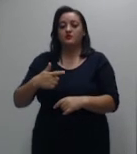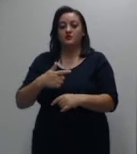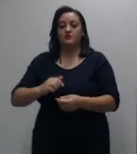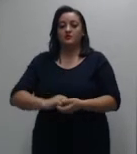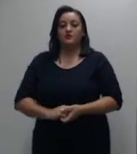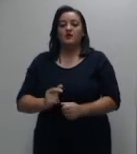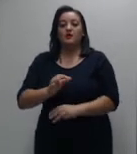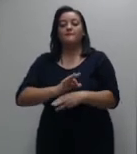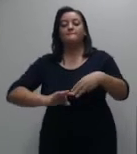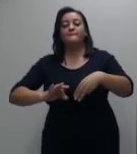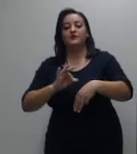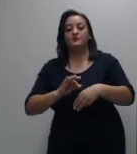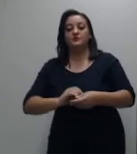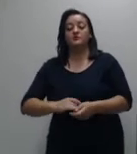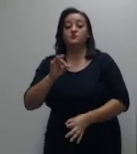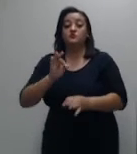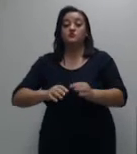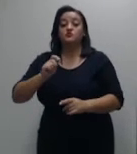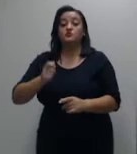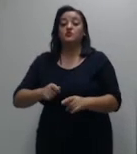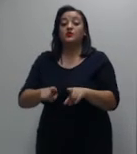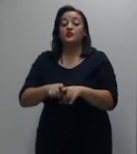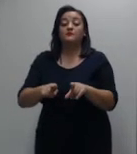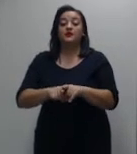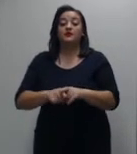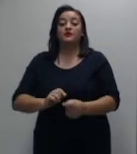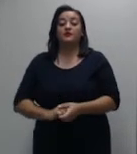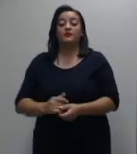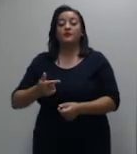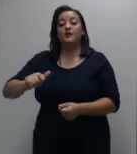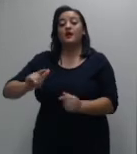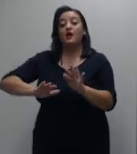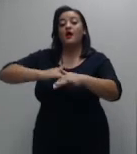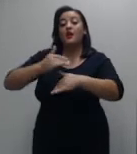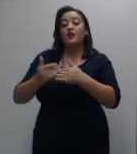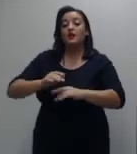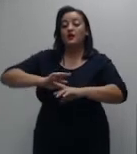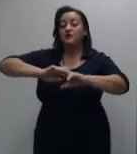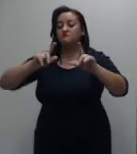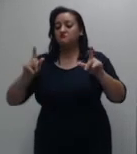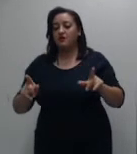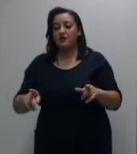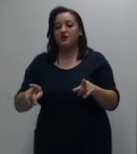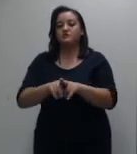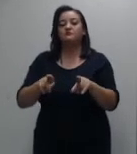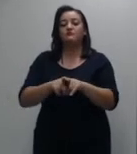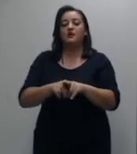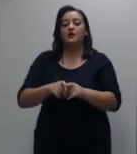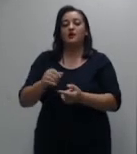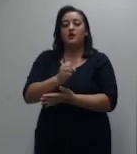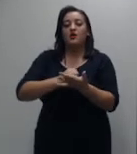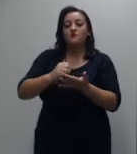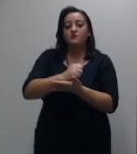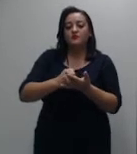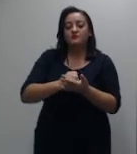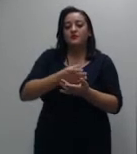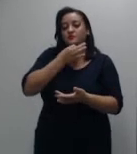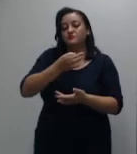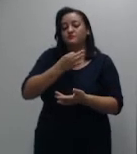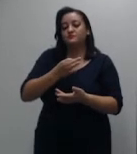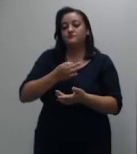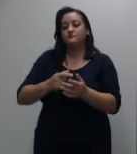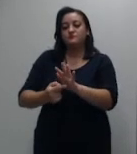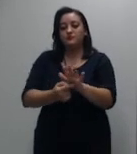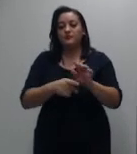Hello Kitty juiz na qual além das diversas fundamentações apresentadas os